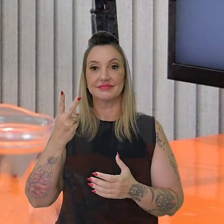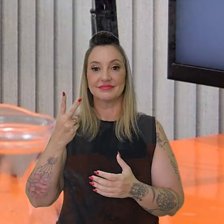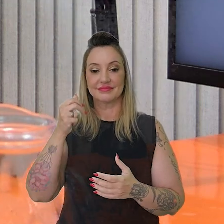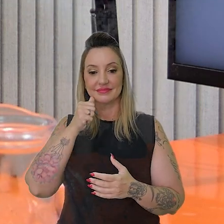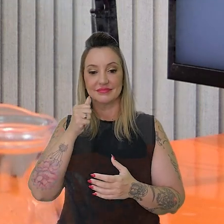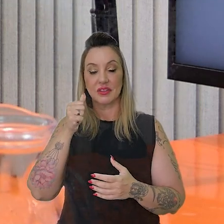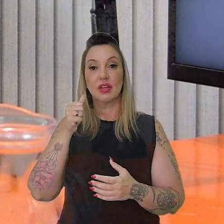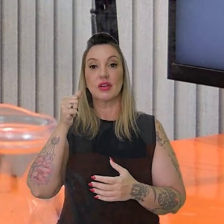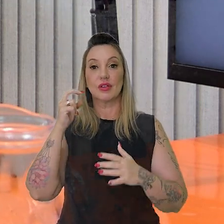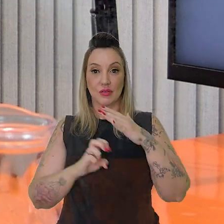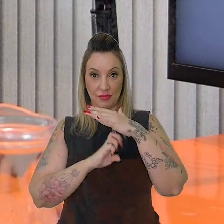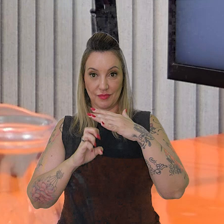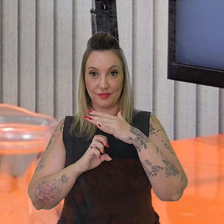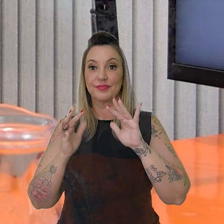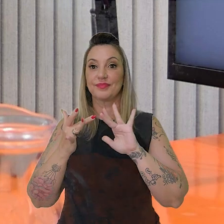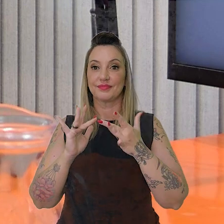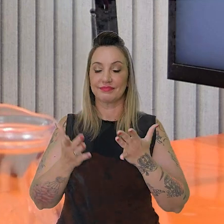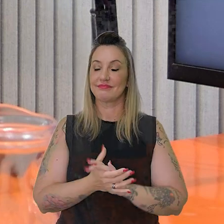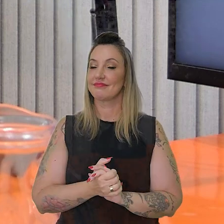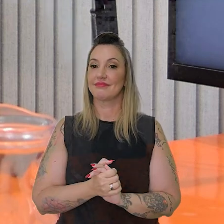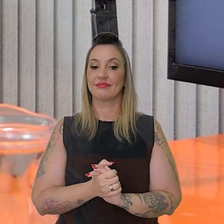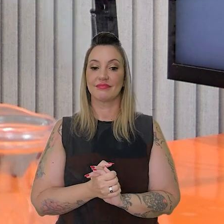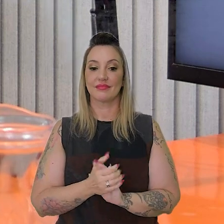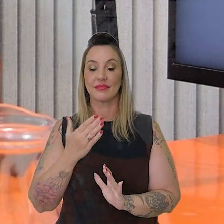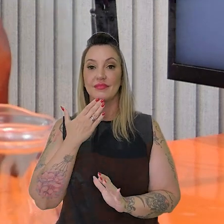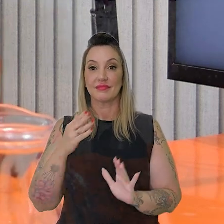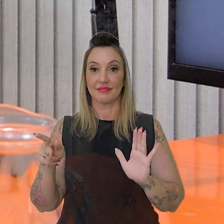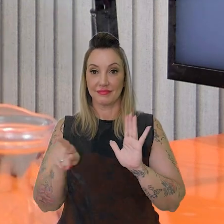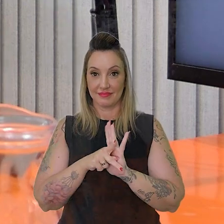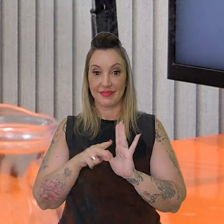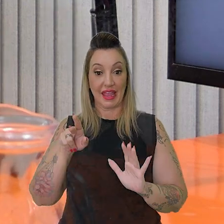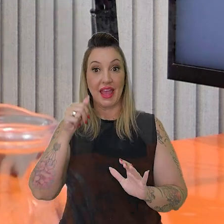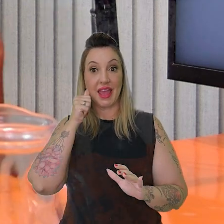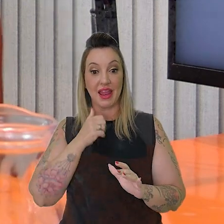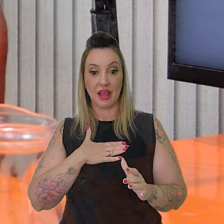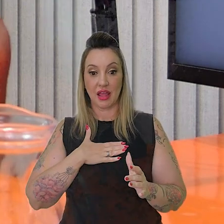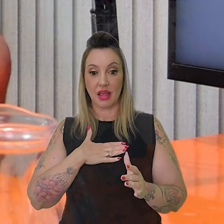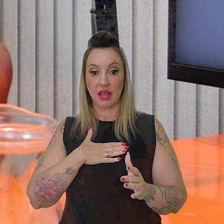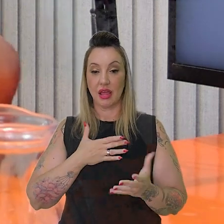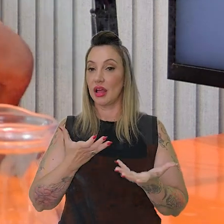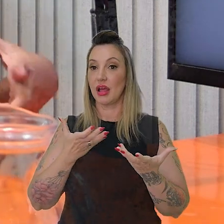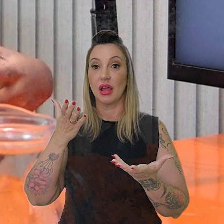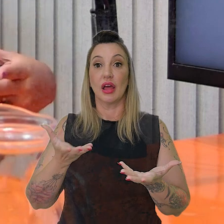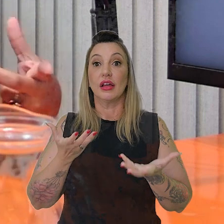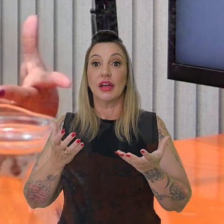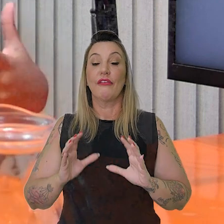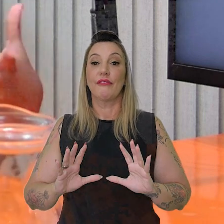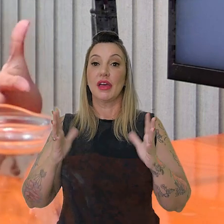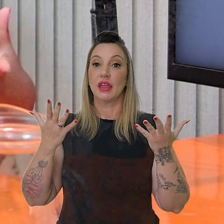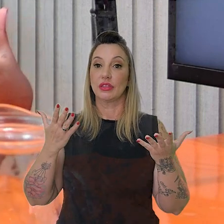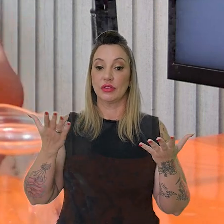duas meninas do mulheres emprend rede mulher empreendedora e minha própria irmã eu eu tudo que eu mais queria era esse